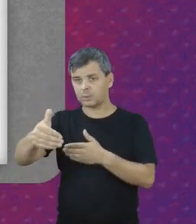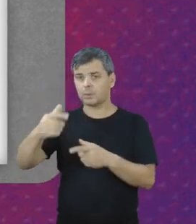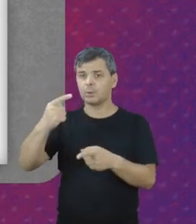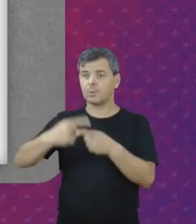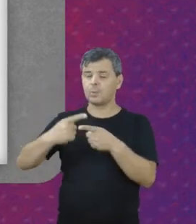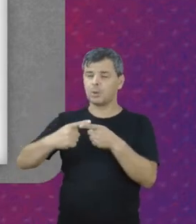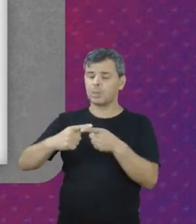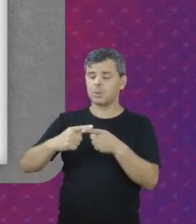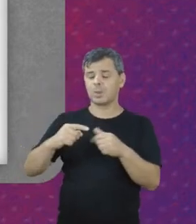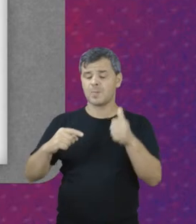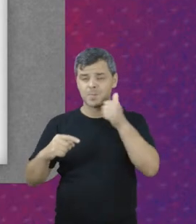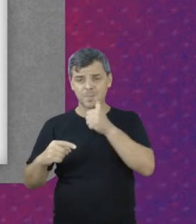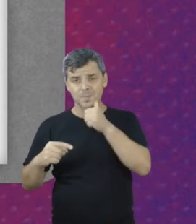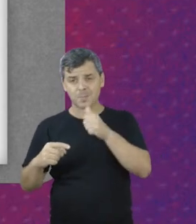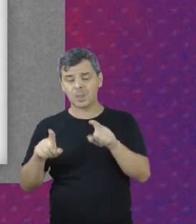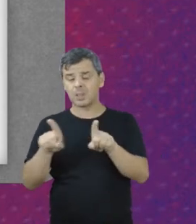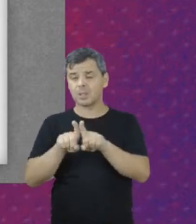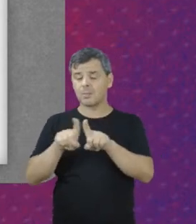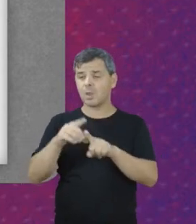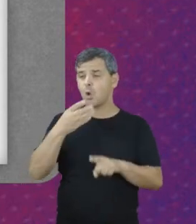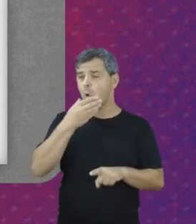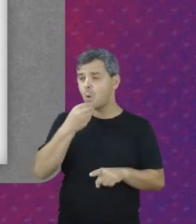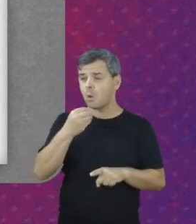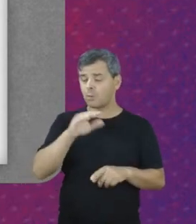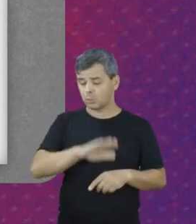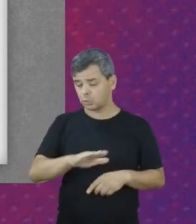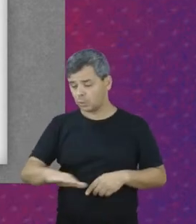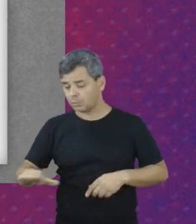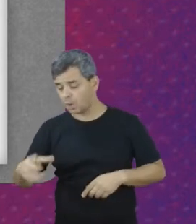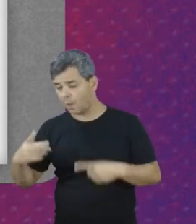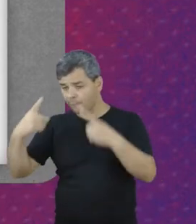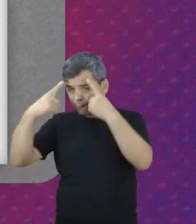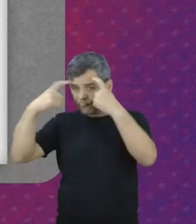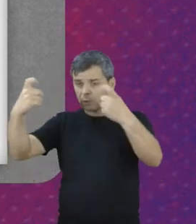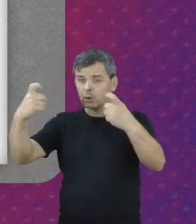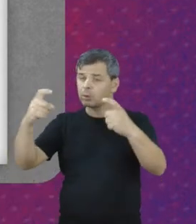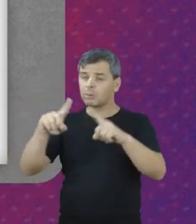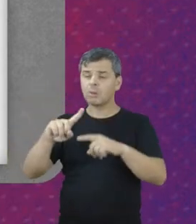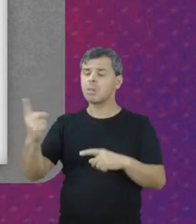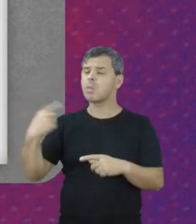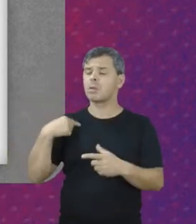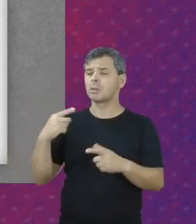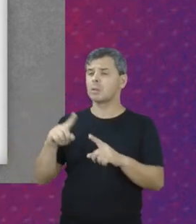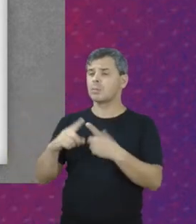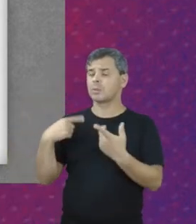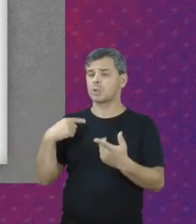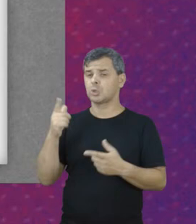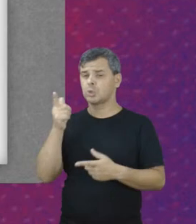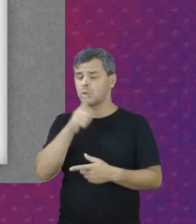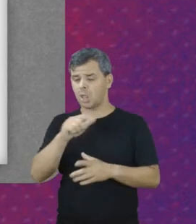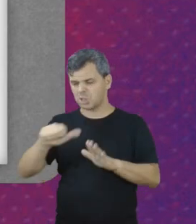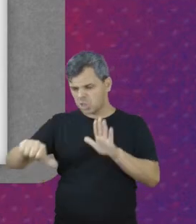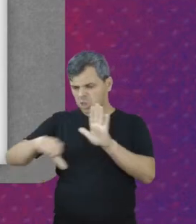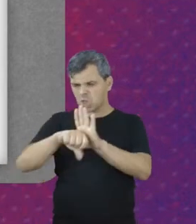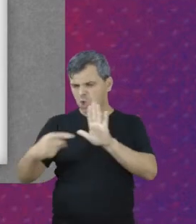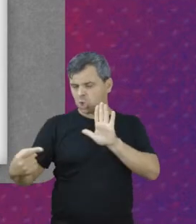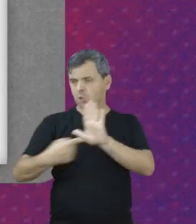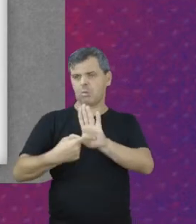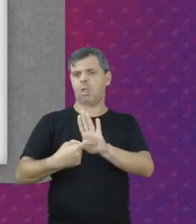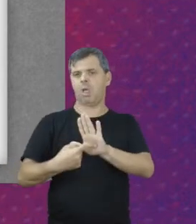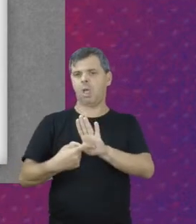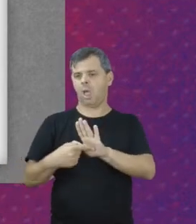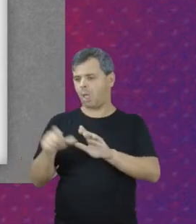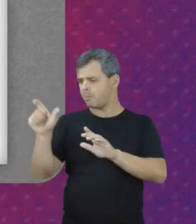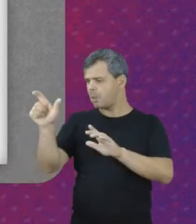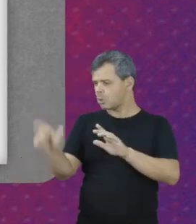Porque muitas meninas e meninos também que sofreram violência sexual, eles não tinham sequer a chance de denunciar o seu agressor,